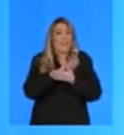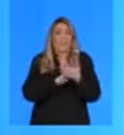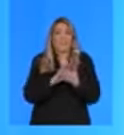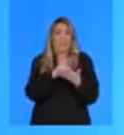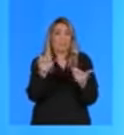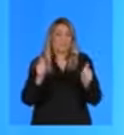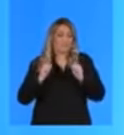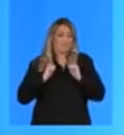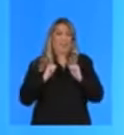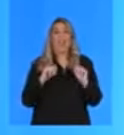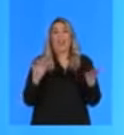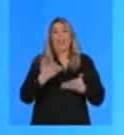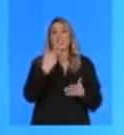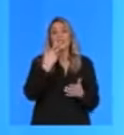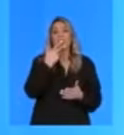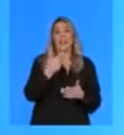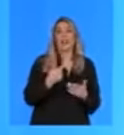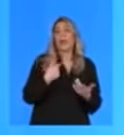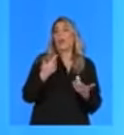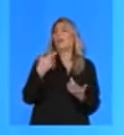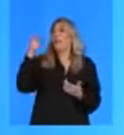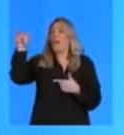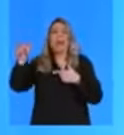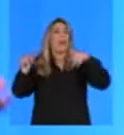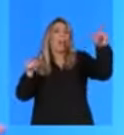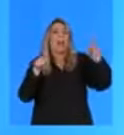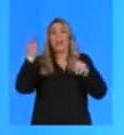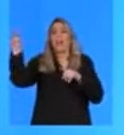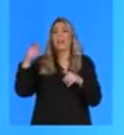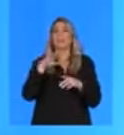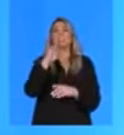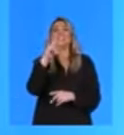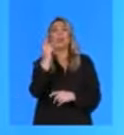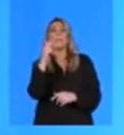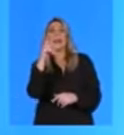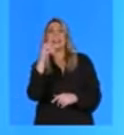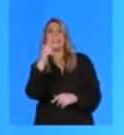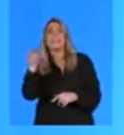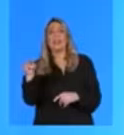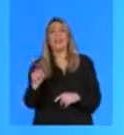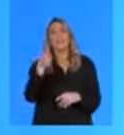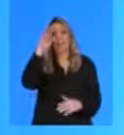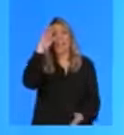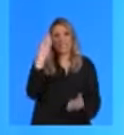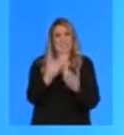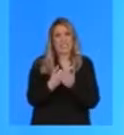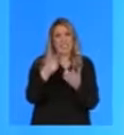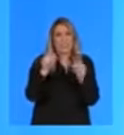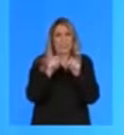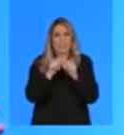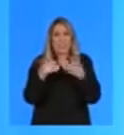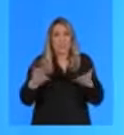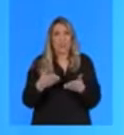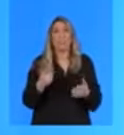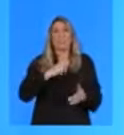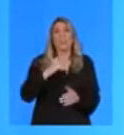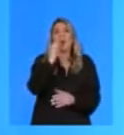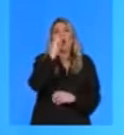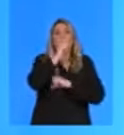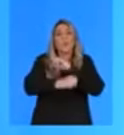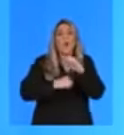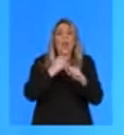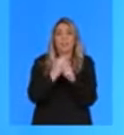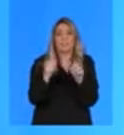pode dizer agora pro pessoal de Barros Filho da pedreira largaticha do chapadão que vão acreditar que você vai fazer se você teve oit anos e não